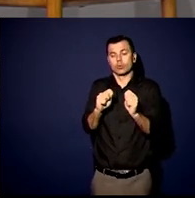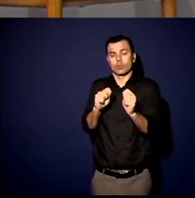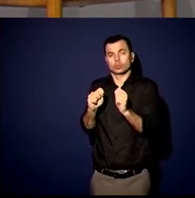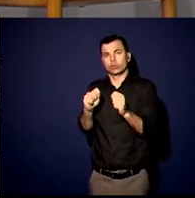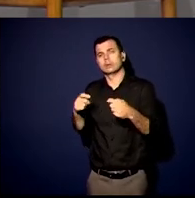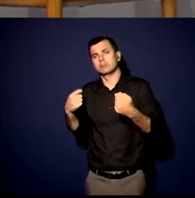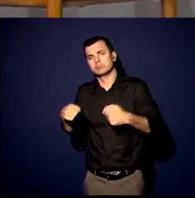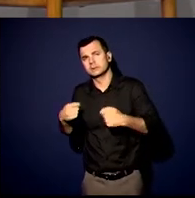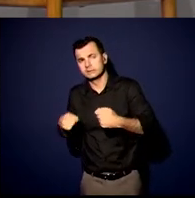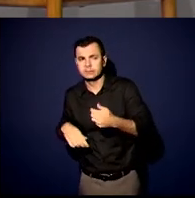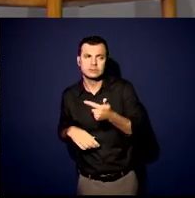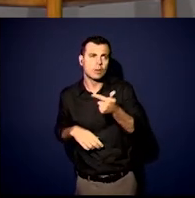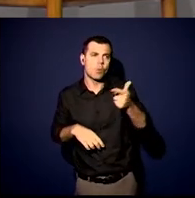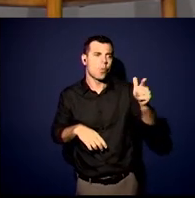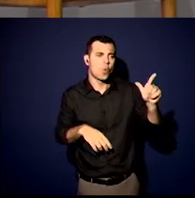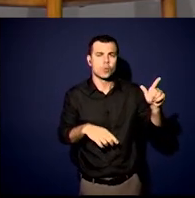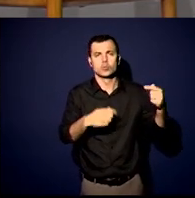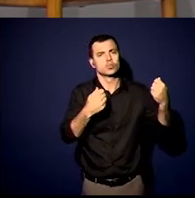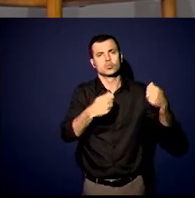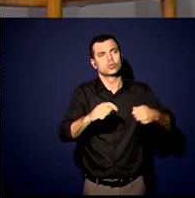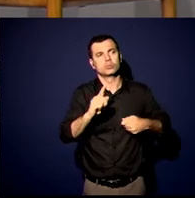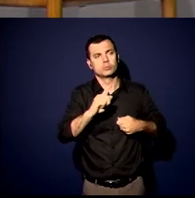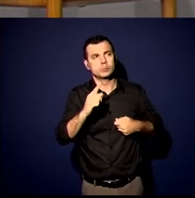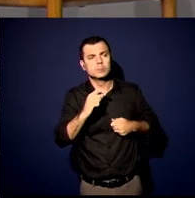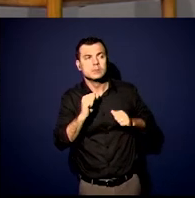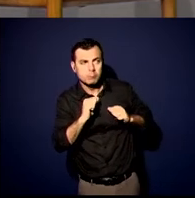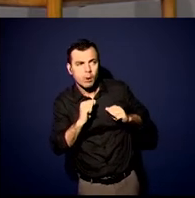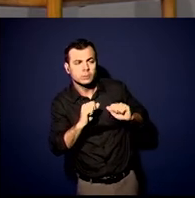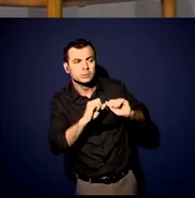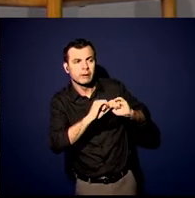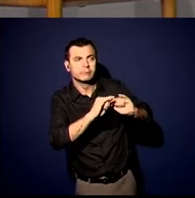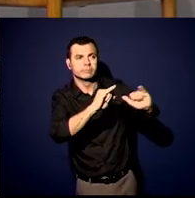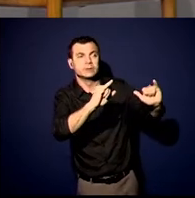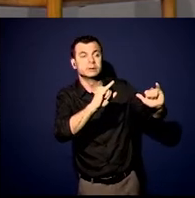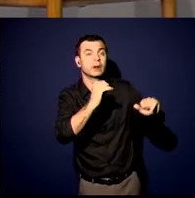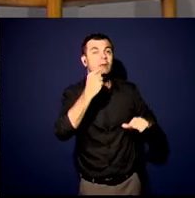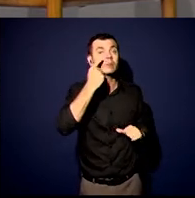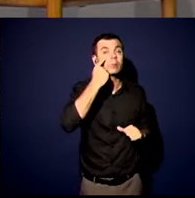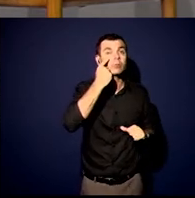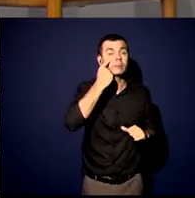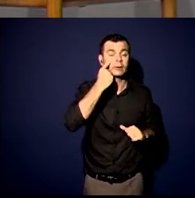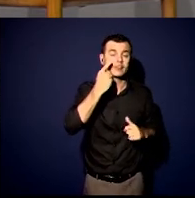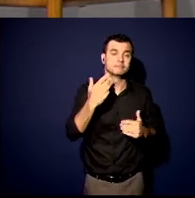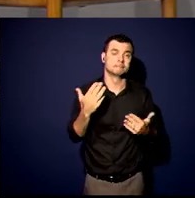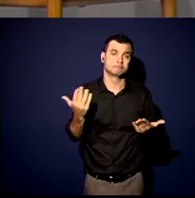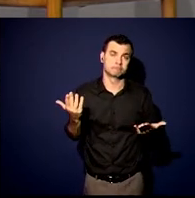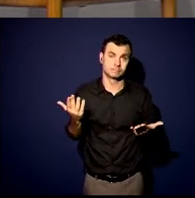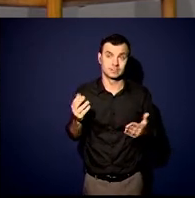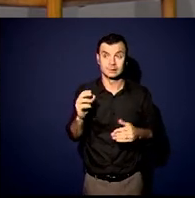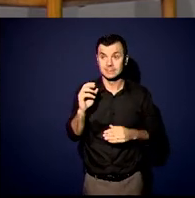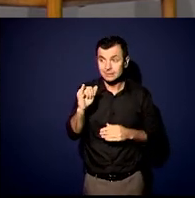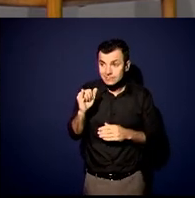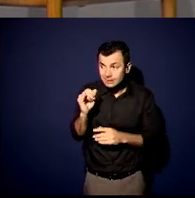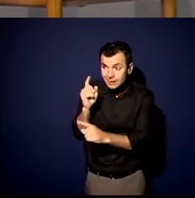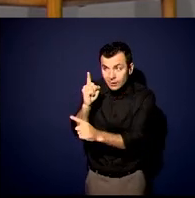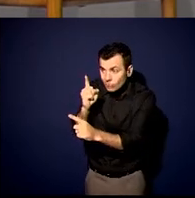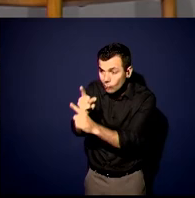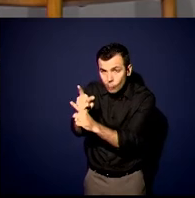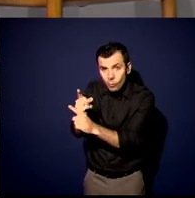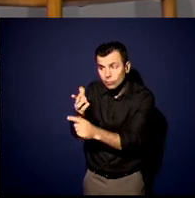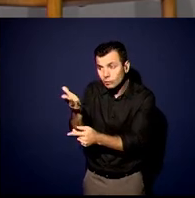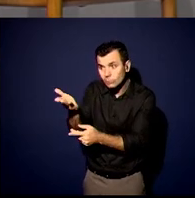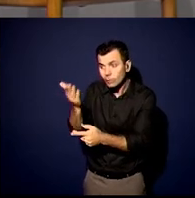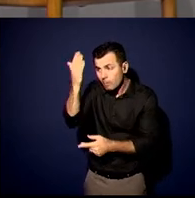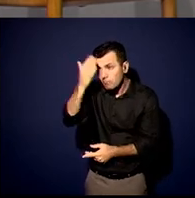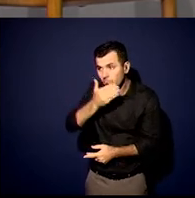outras não é exatamente a partir da gravidade da conduta e da nitidez de que aquilo configura um crime por isso que a